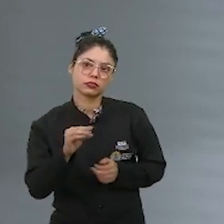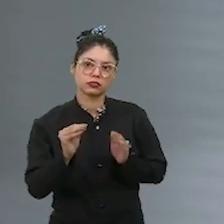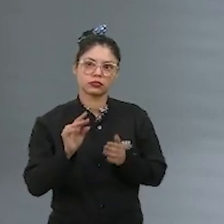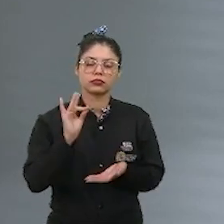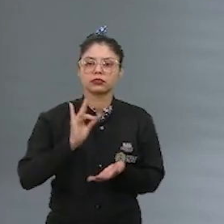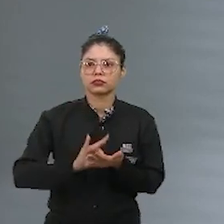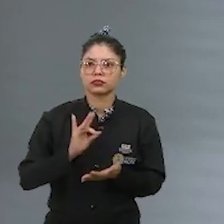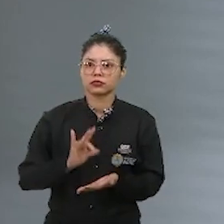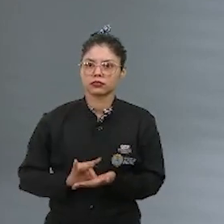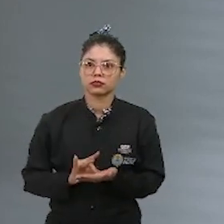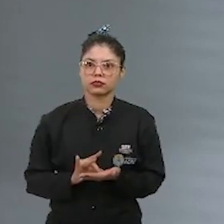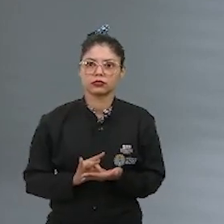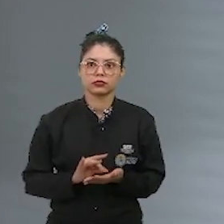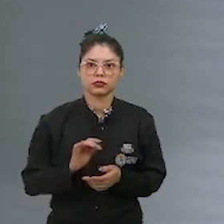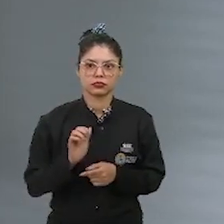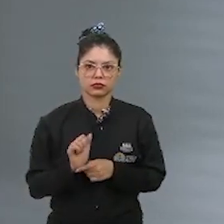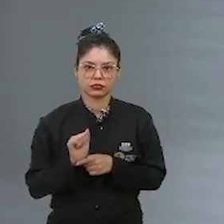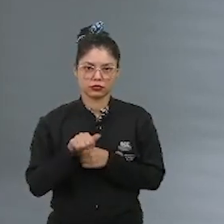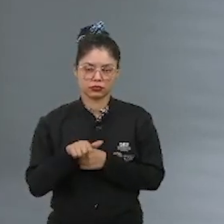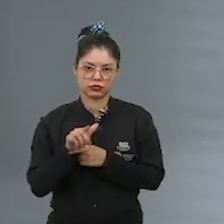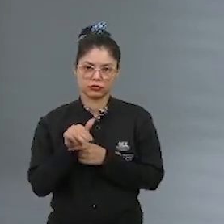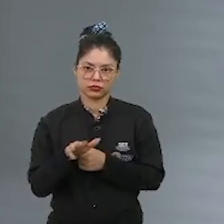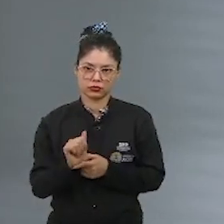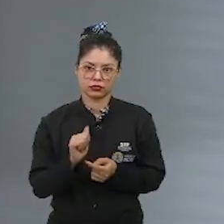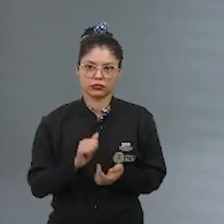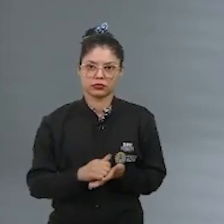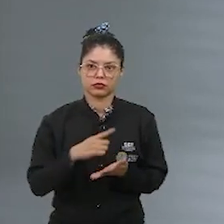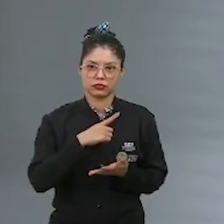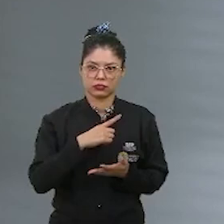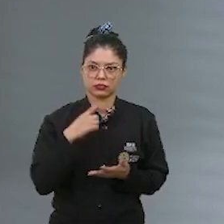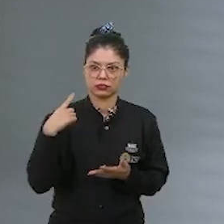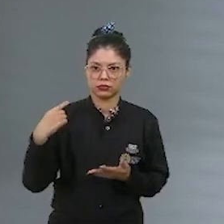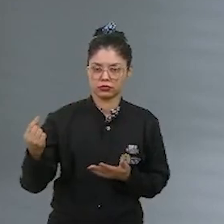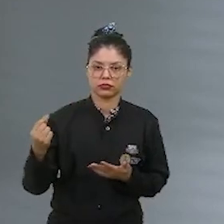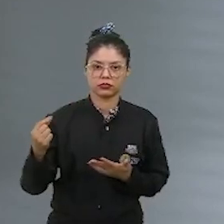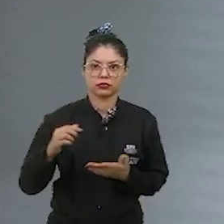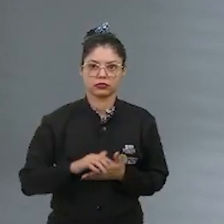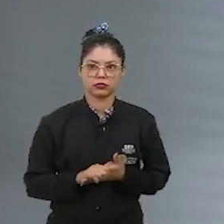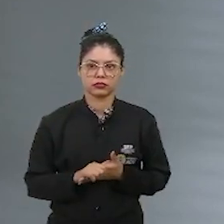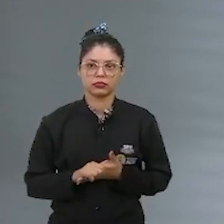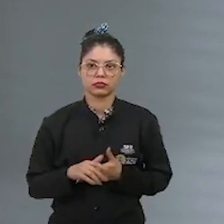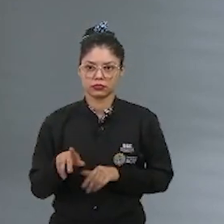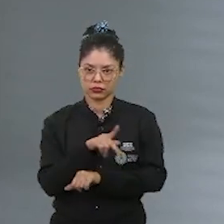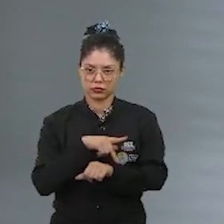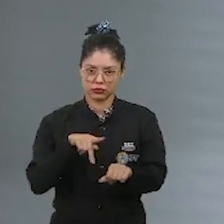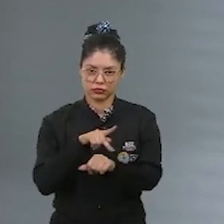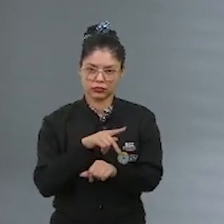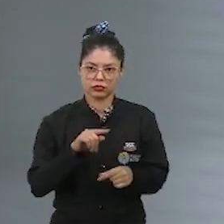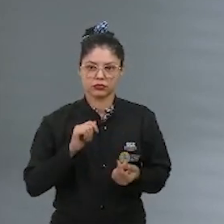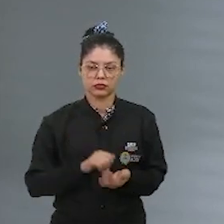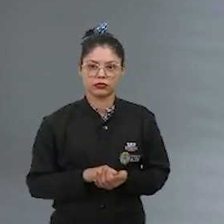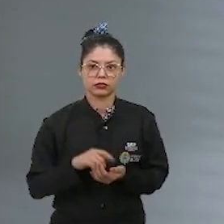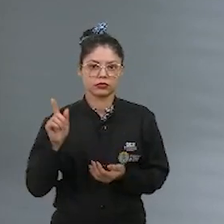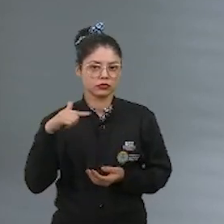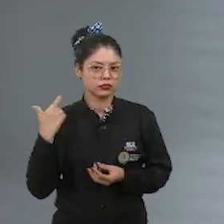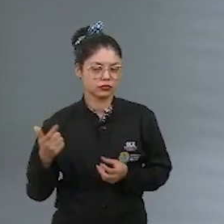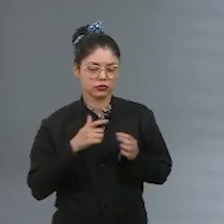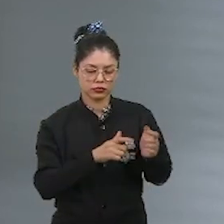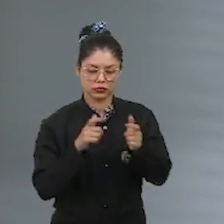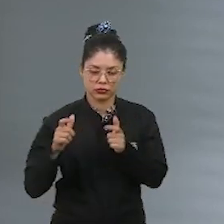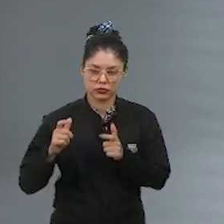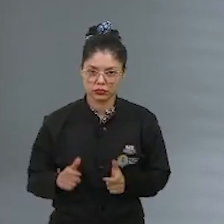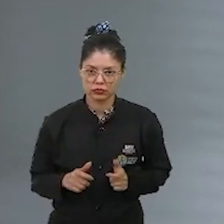fato da Alma Madrigal ter saído ali de seu país de origem para um outro